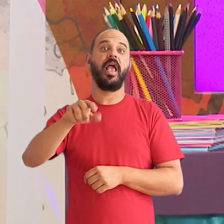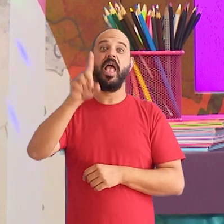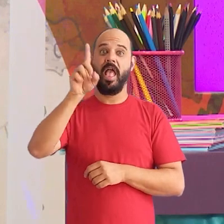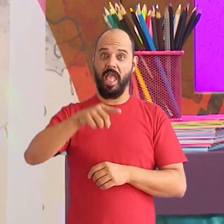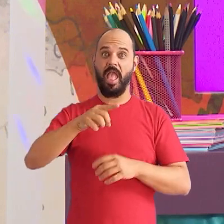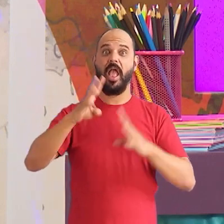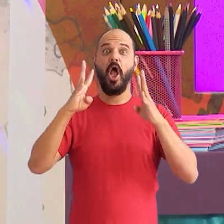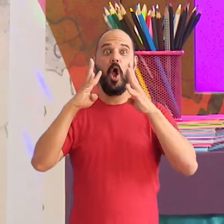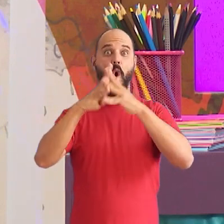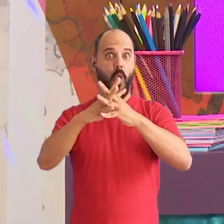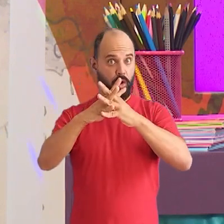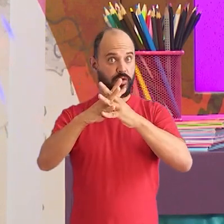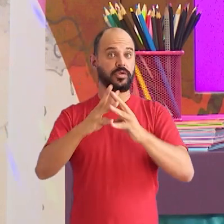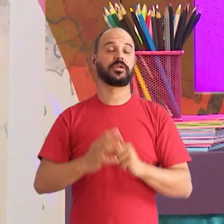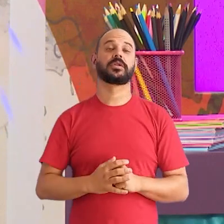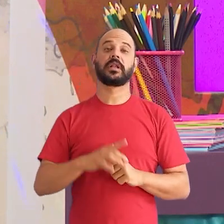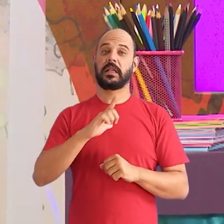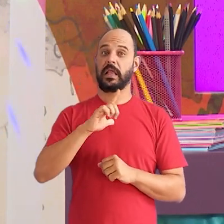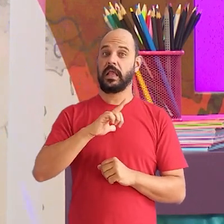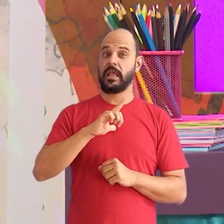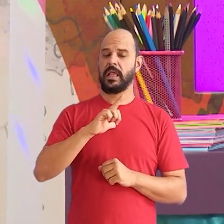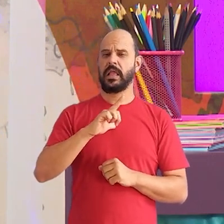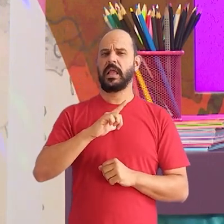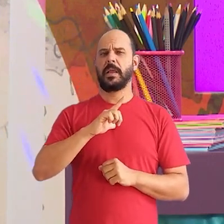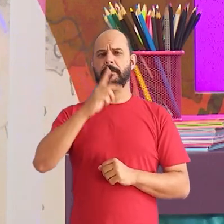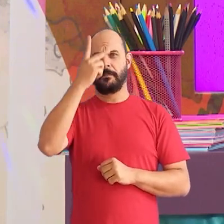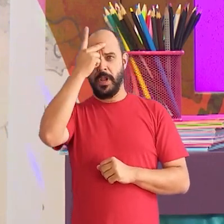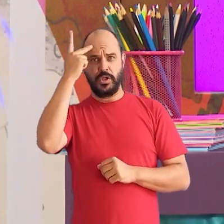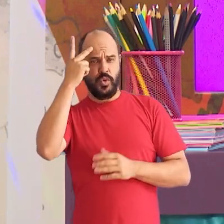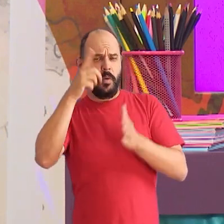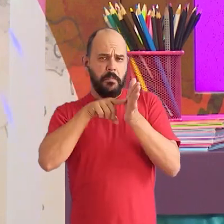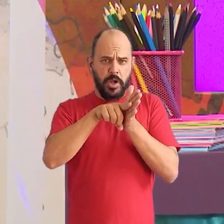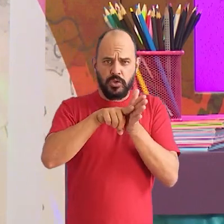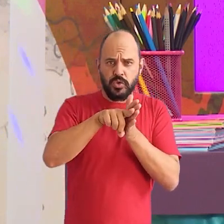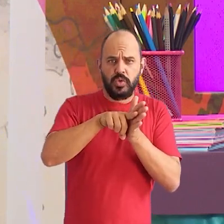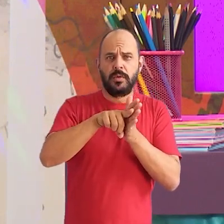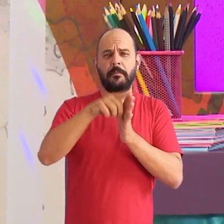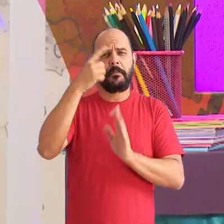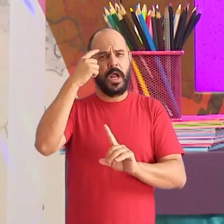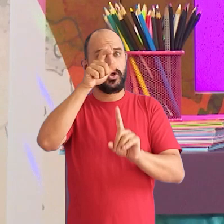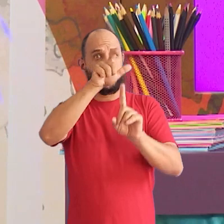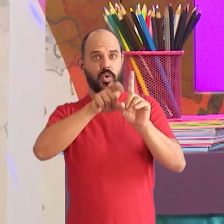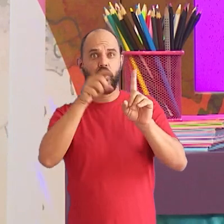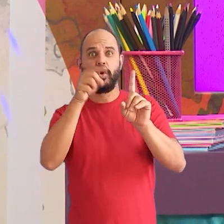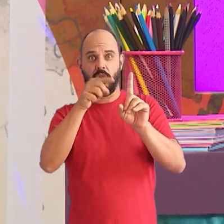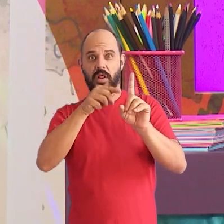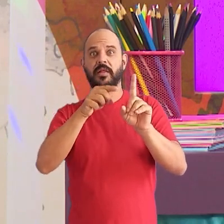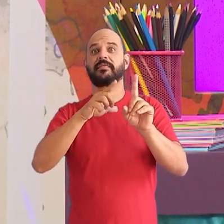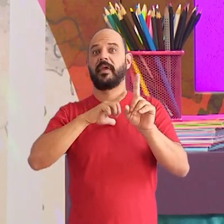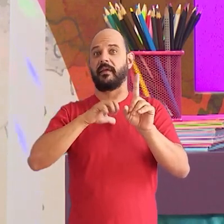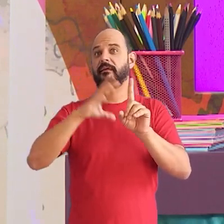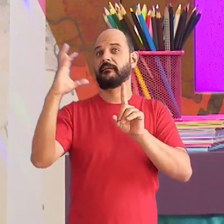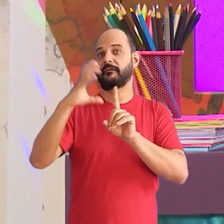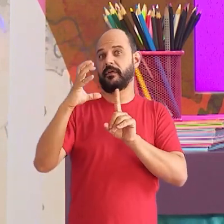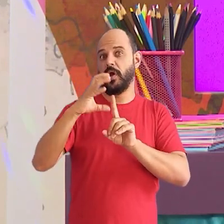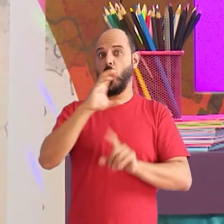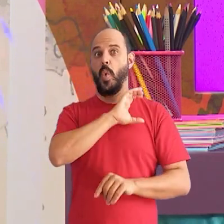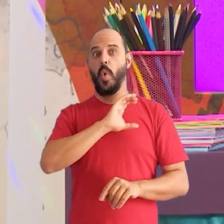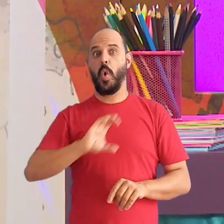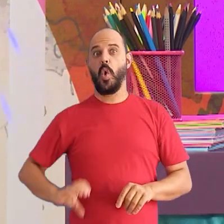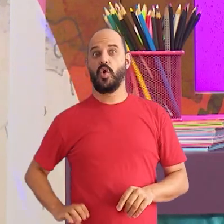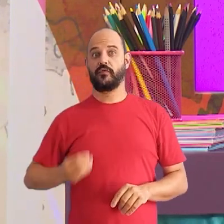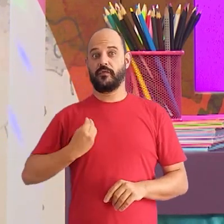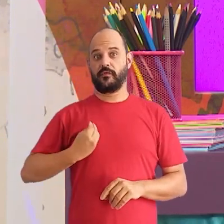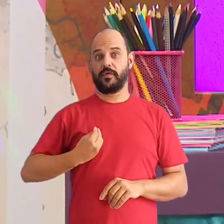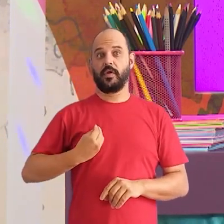gótico. Alguns estudiosos dizem até que o personagem foi escrito inspirado em um conde que viveu